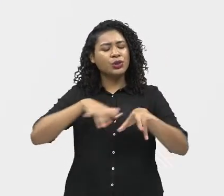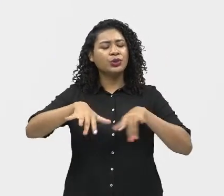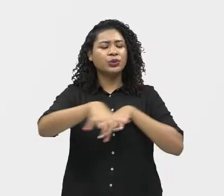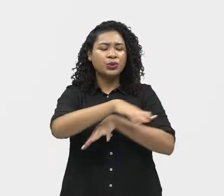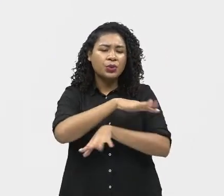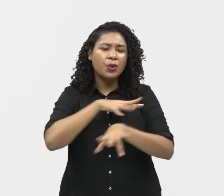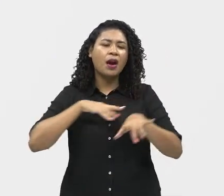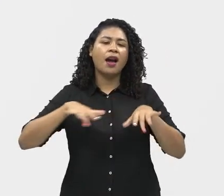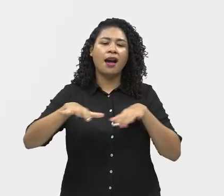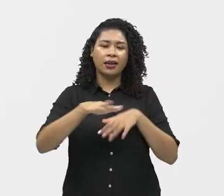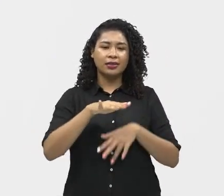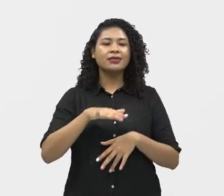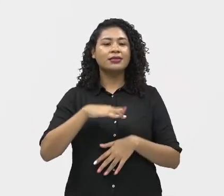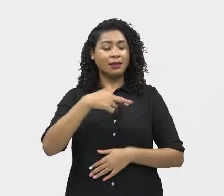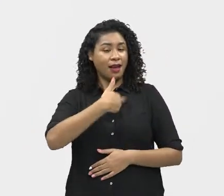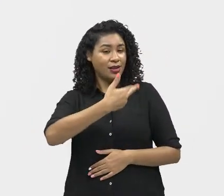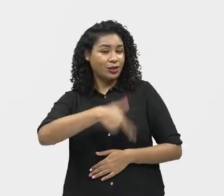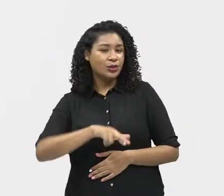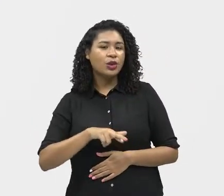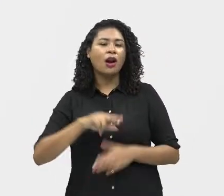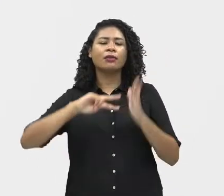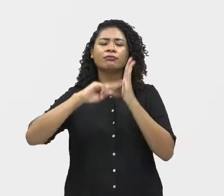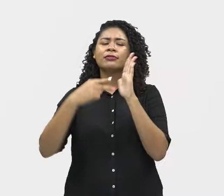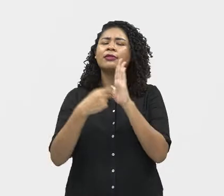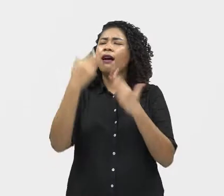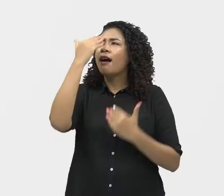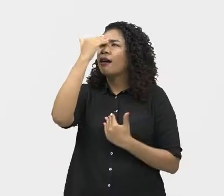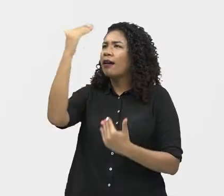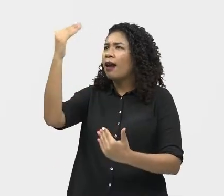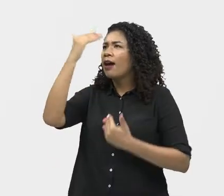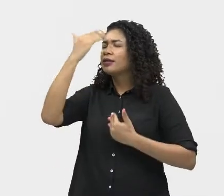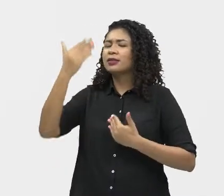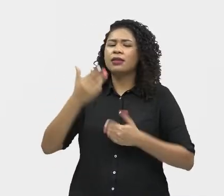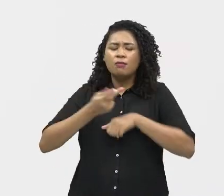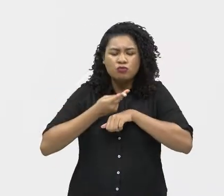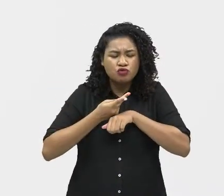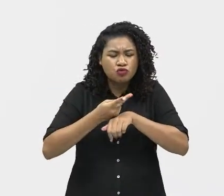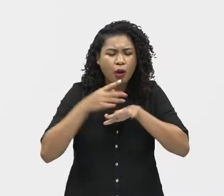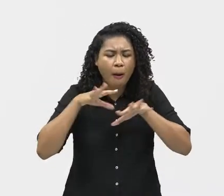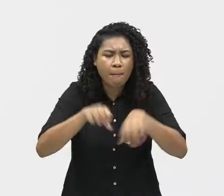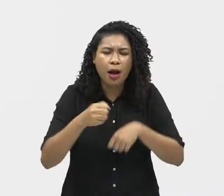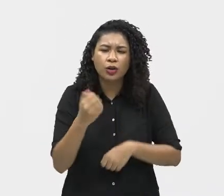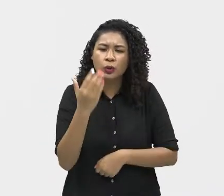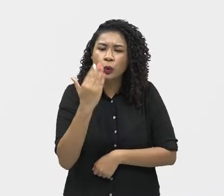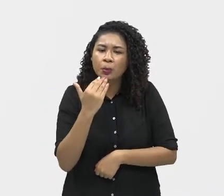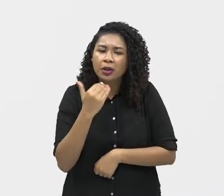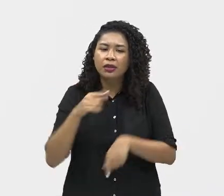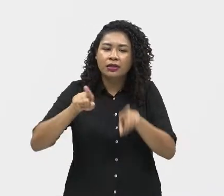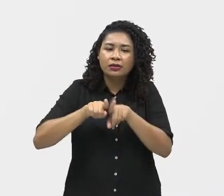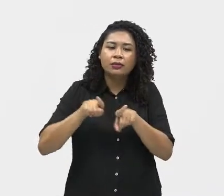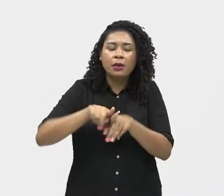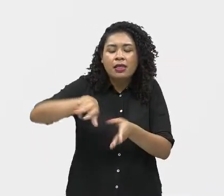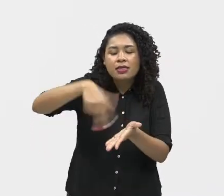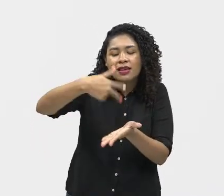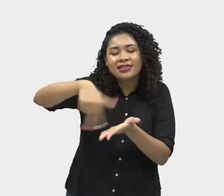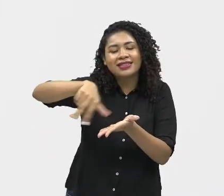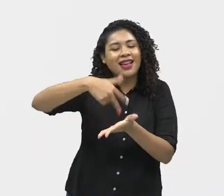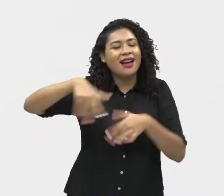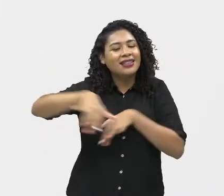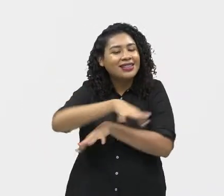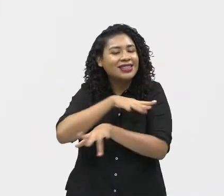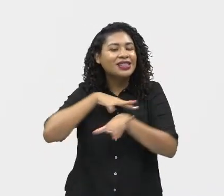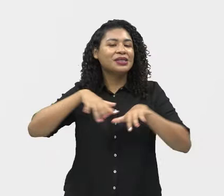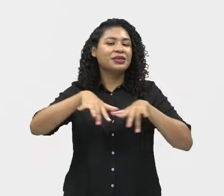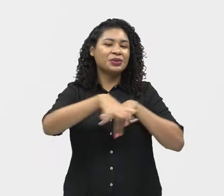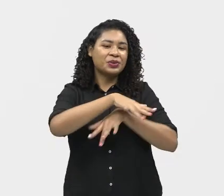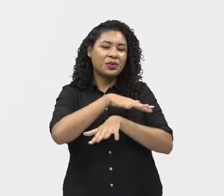religiosos ali para agradecer uma boa caça, para dançar, rituais para